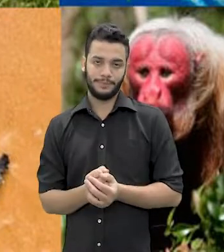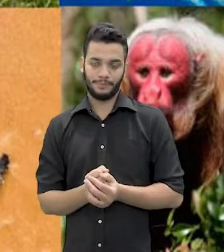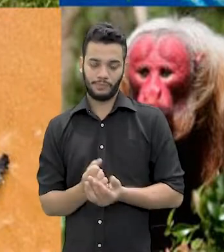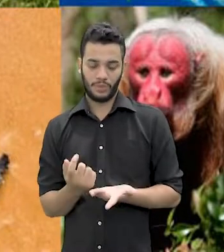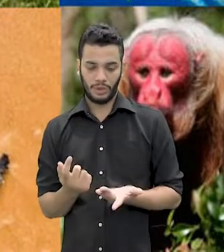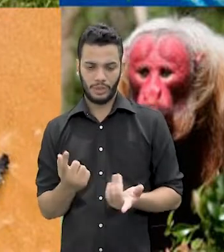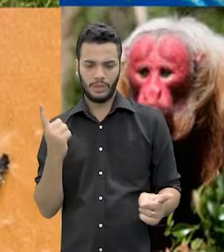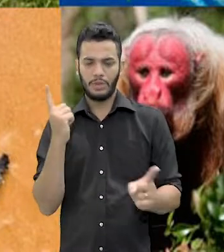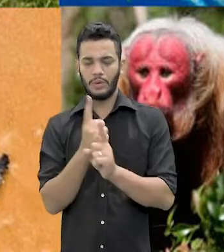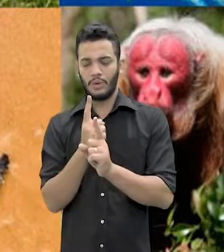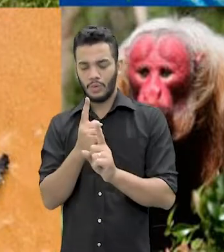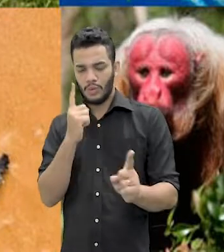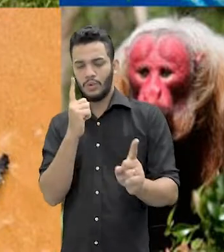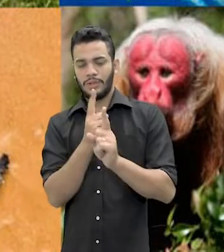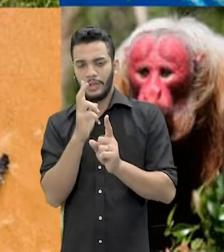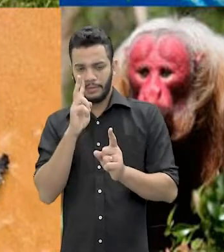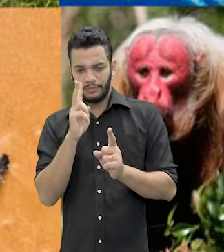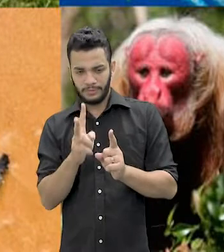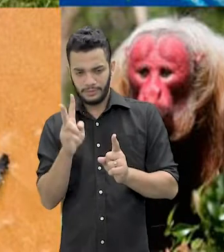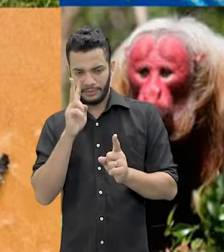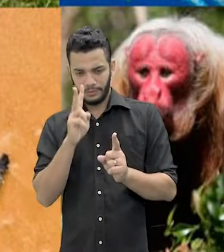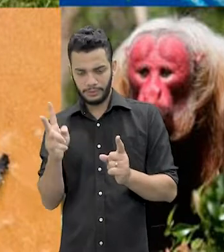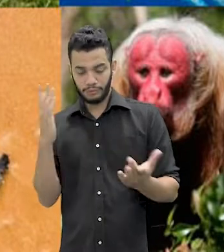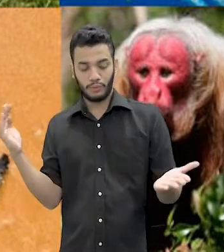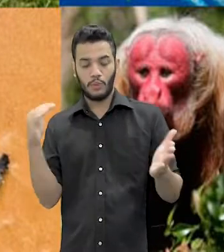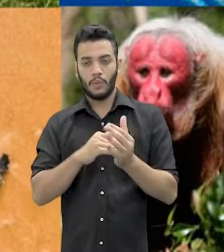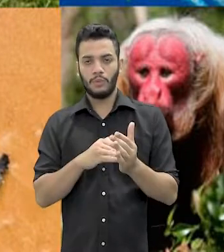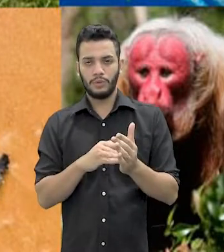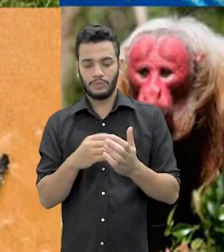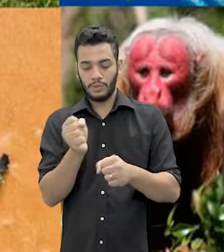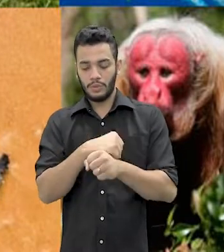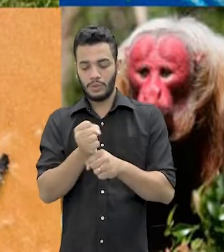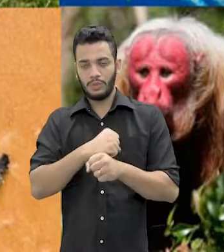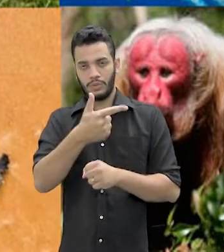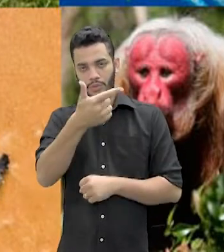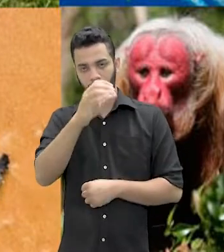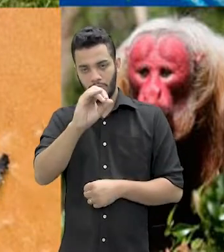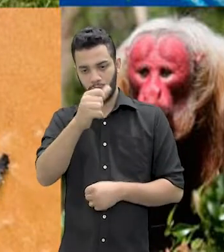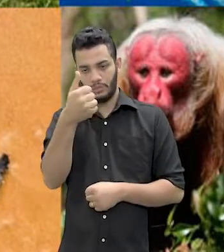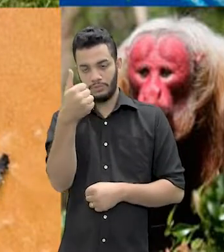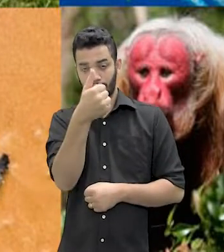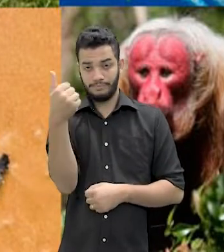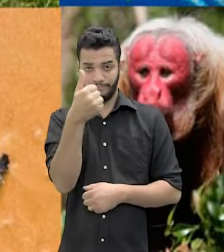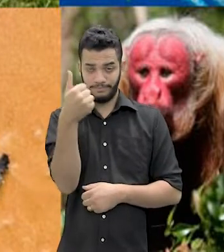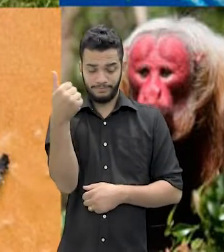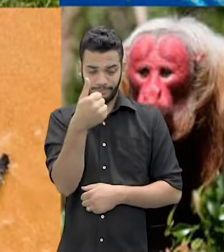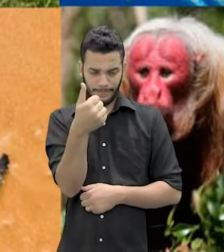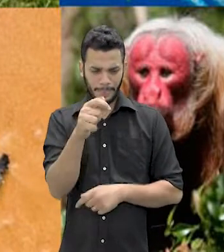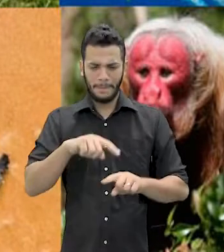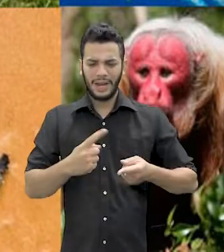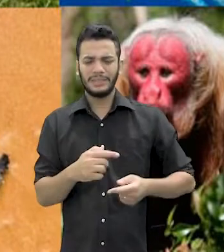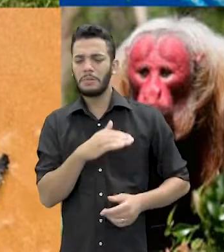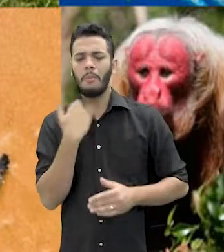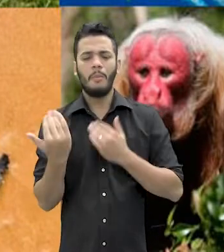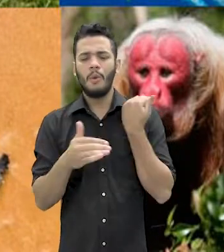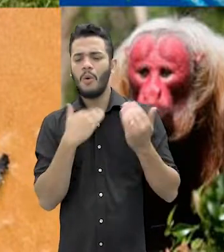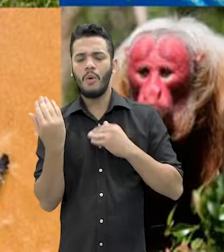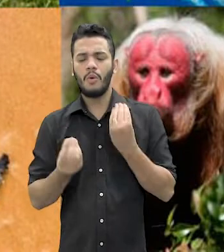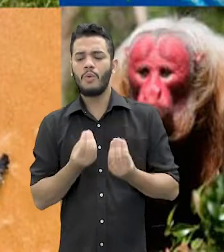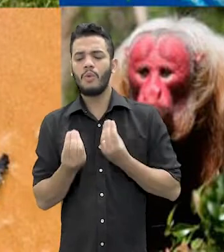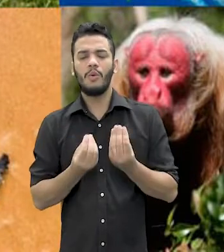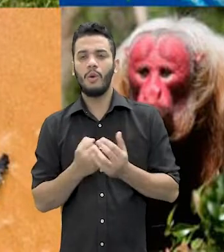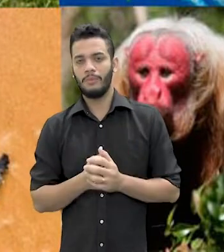2011. A fragmentação e destruição das florestas foram as principais responsáveis pela extinção